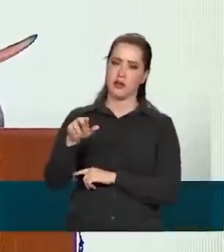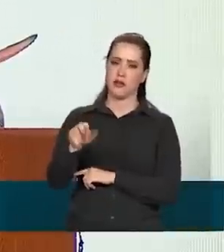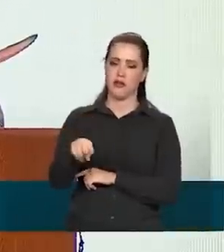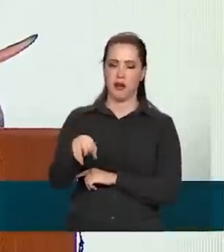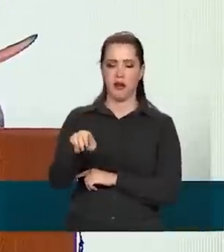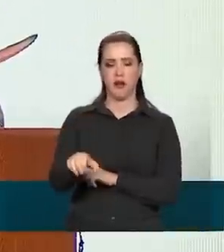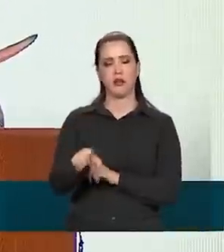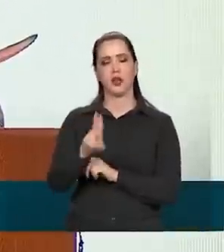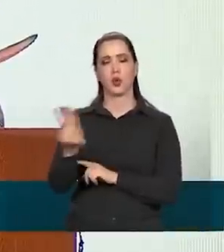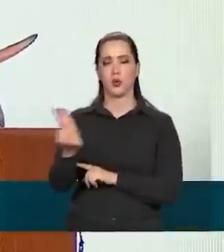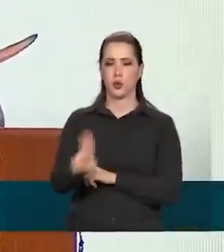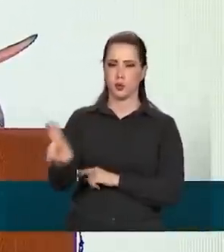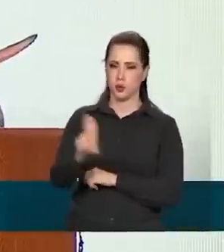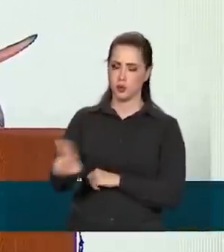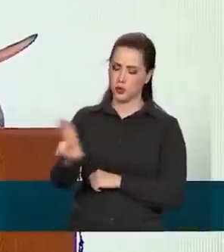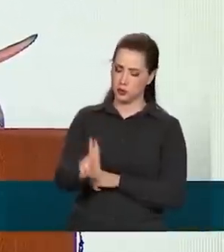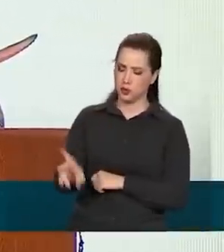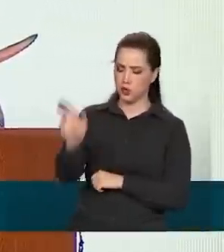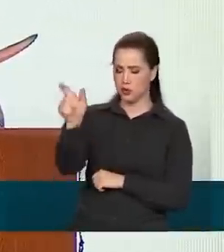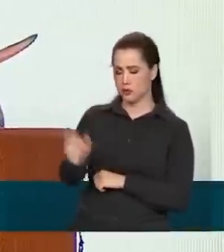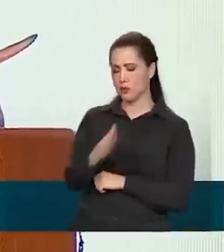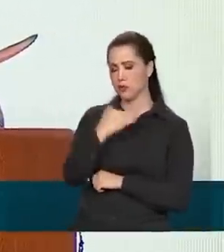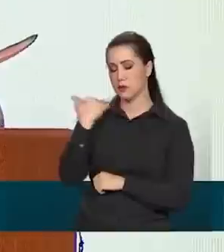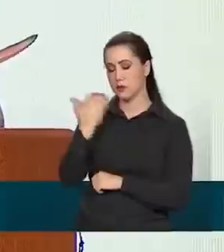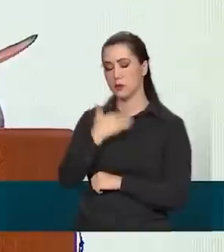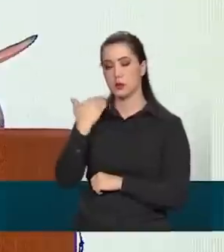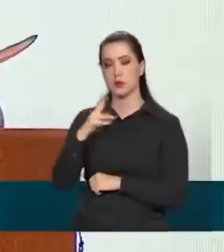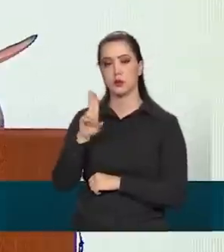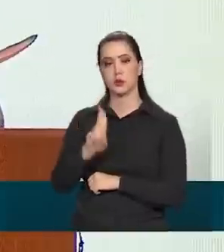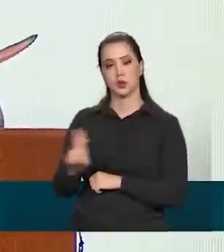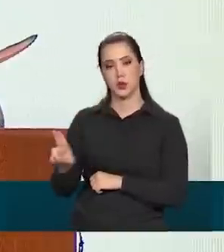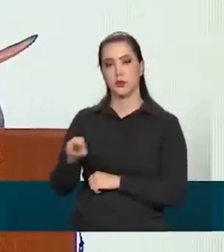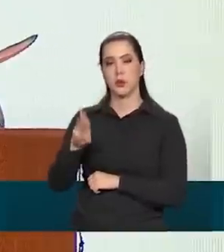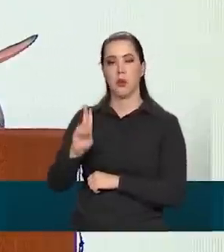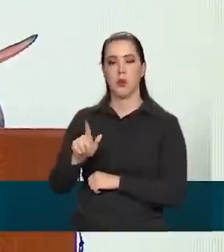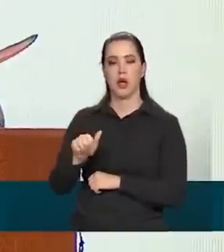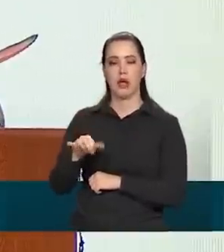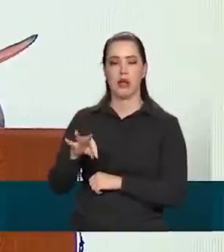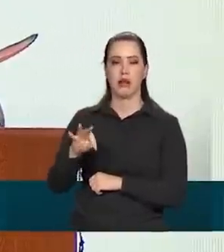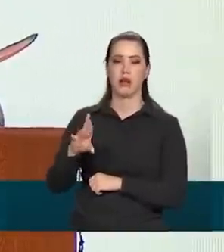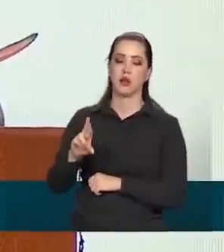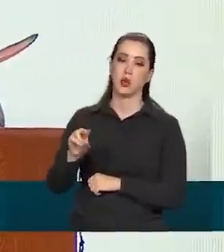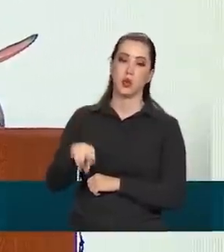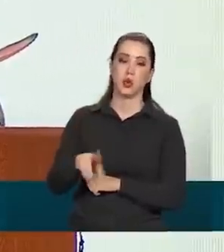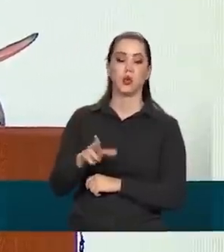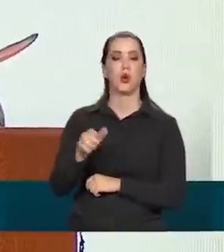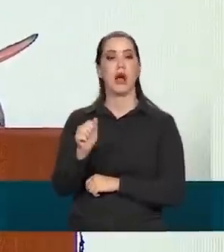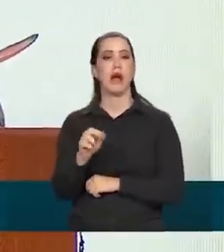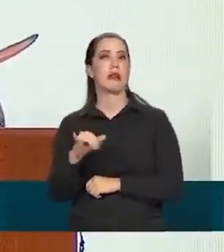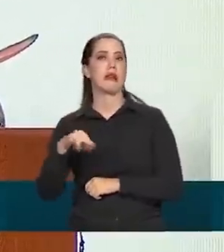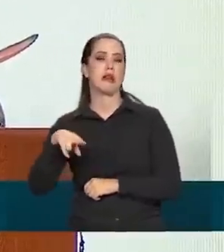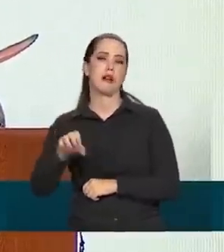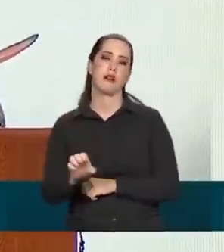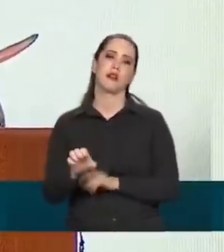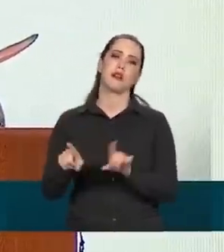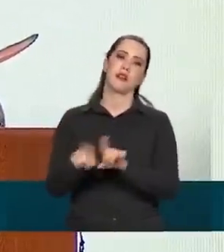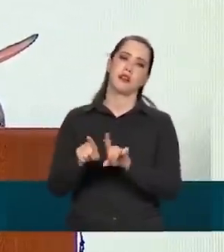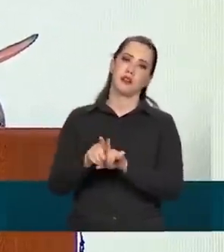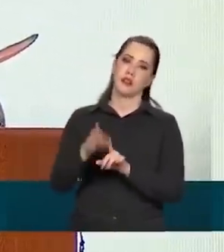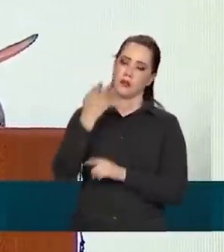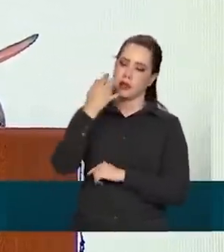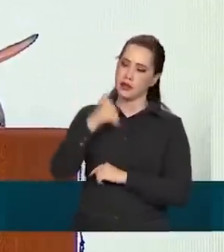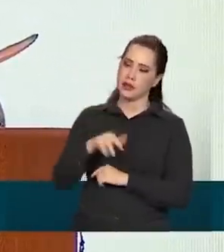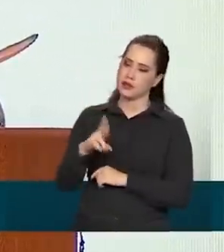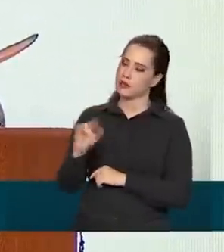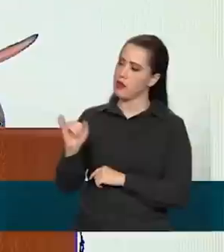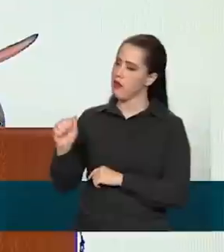Cangangue, Estela Verá Guarani Kaiuá, Wellington Pataxó, Ariane Oliveira e a menina